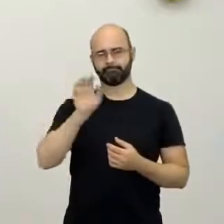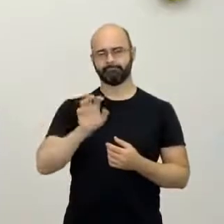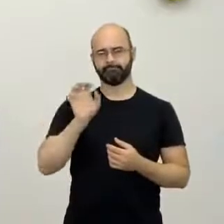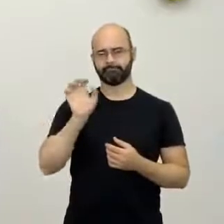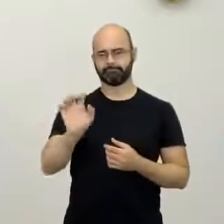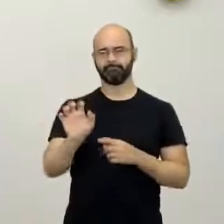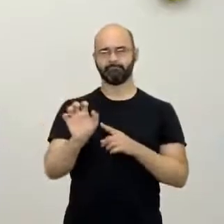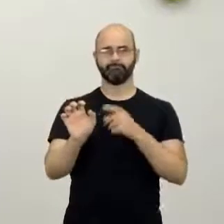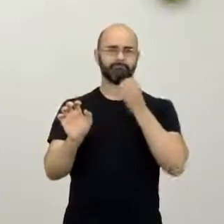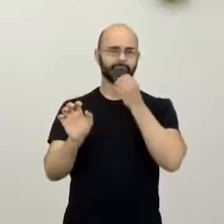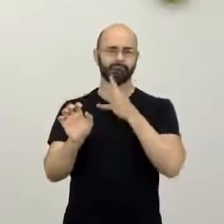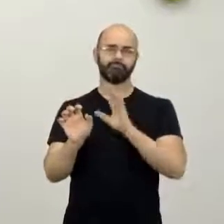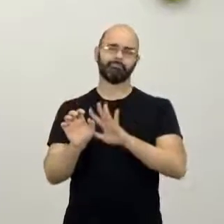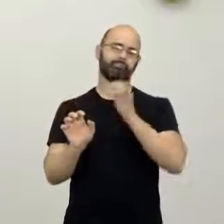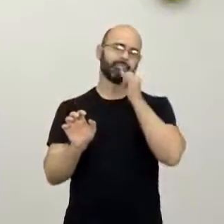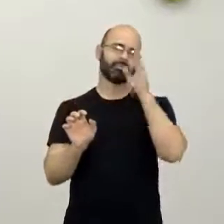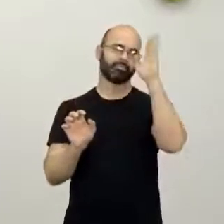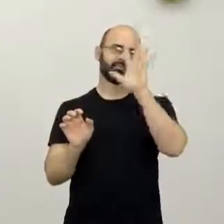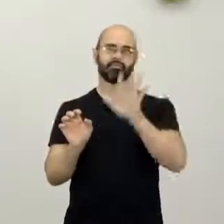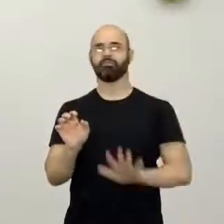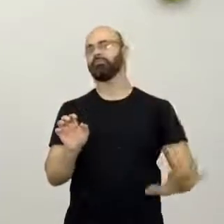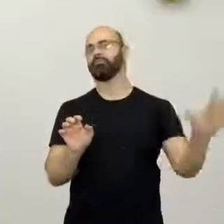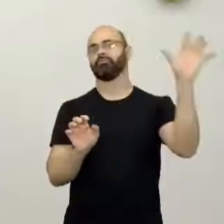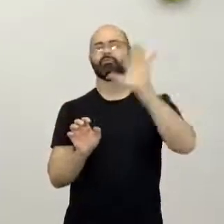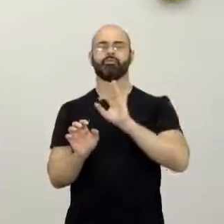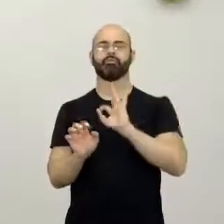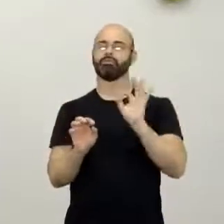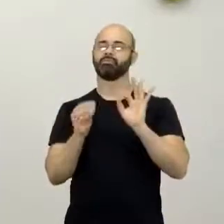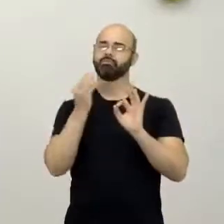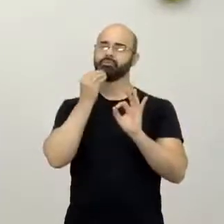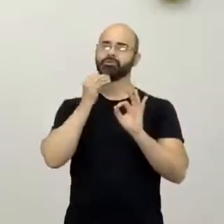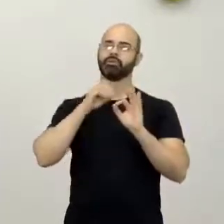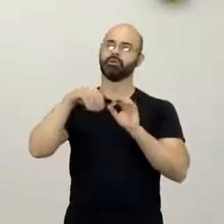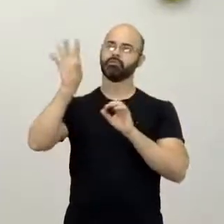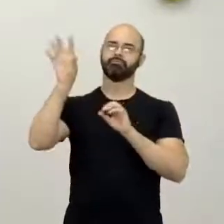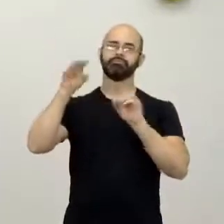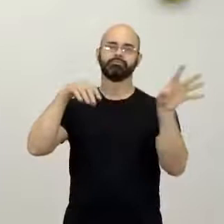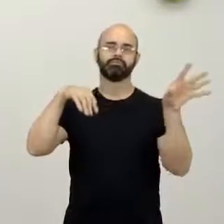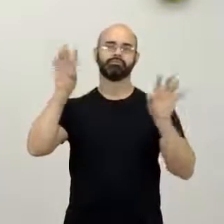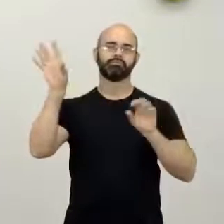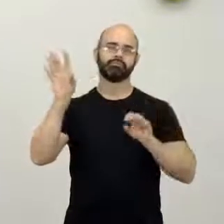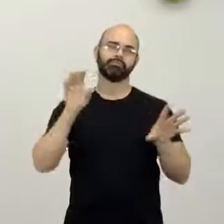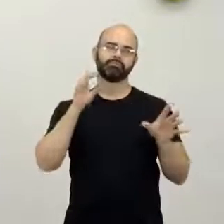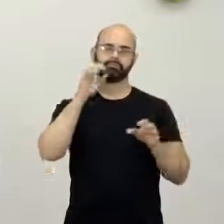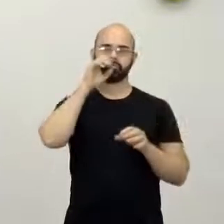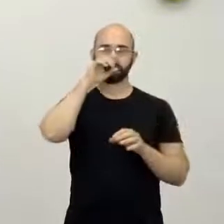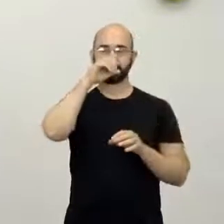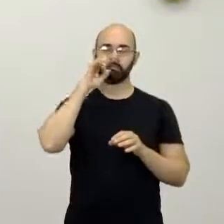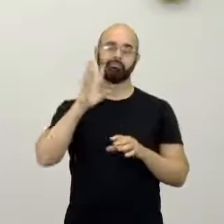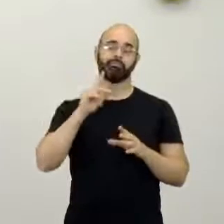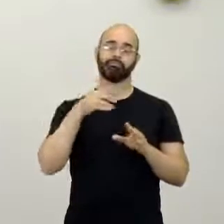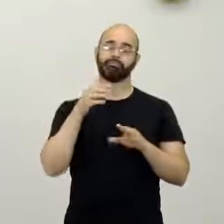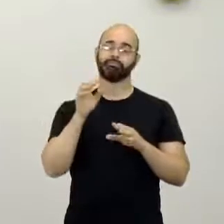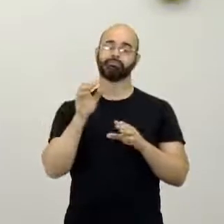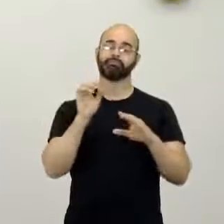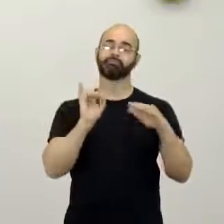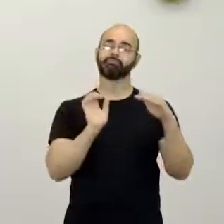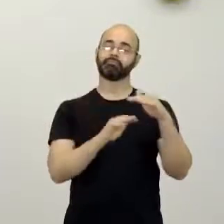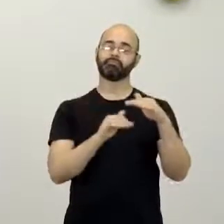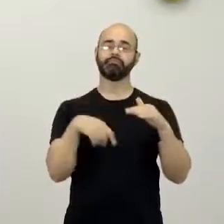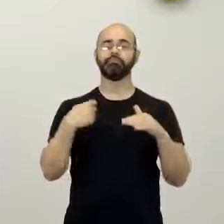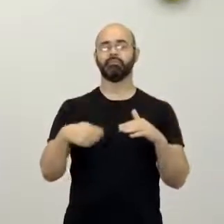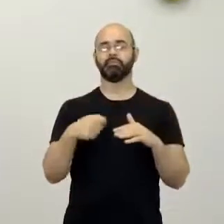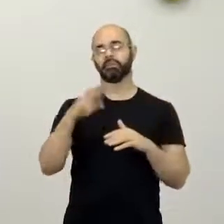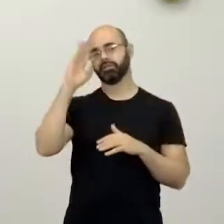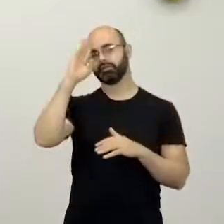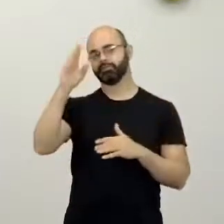é tão benéfica para um Brasil que poderia estar distribuindo, mas precisa investir principalmente nos meios